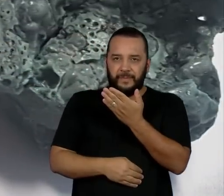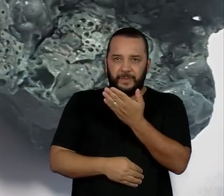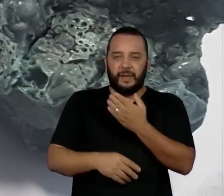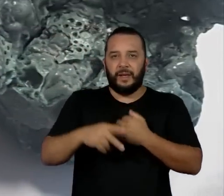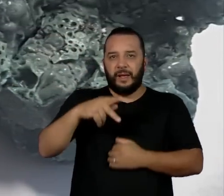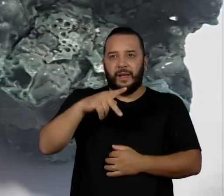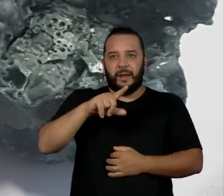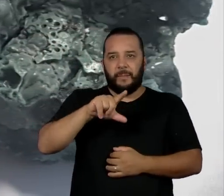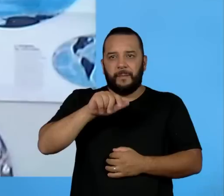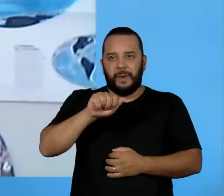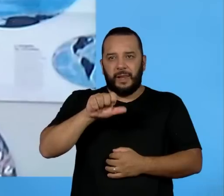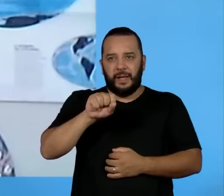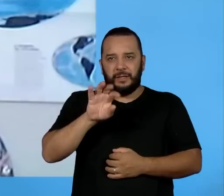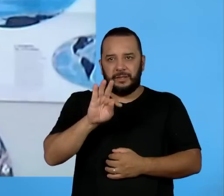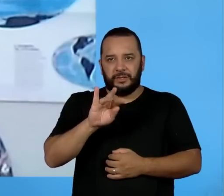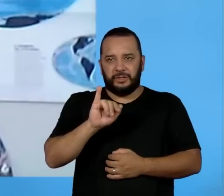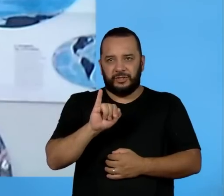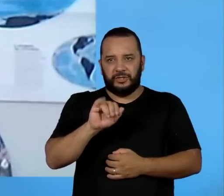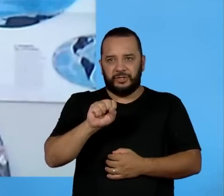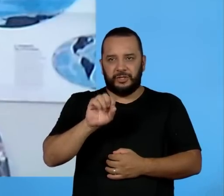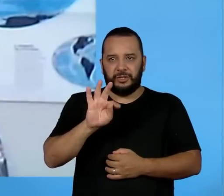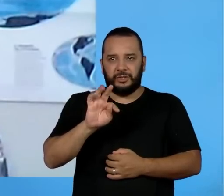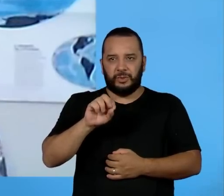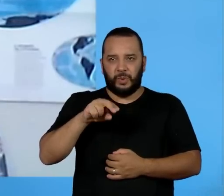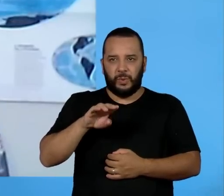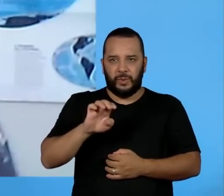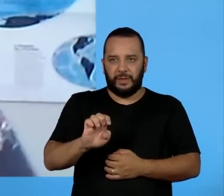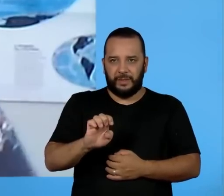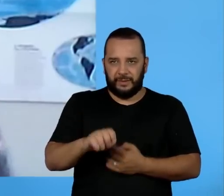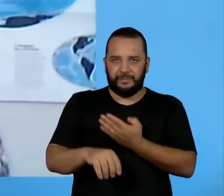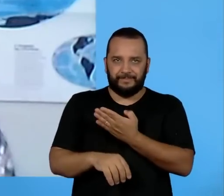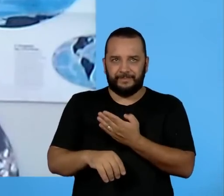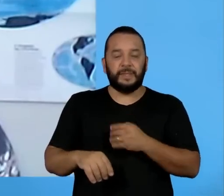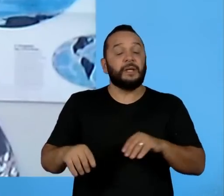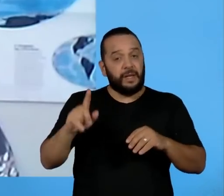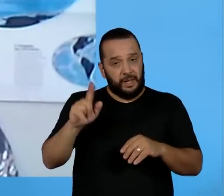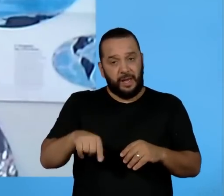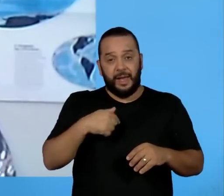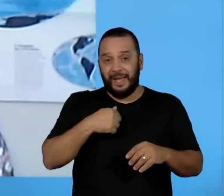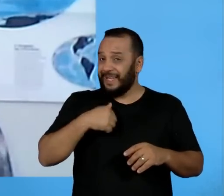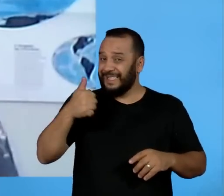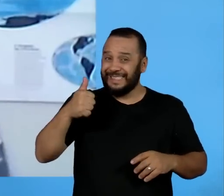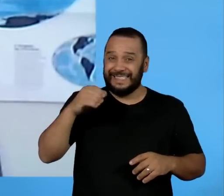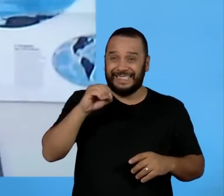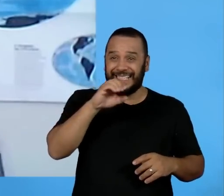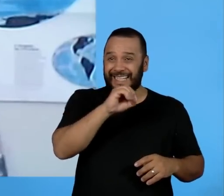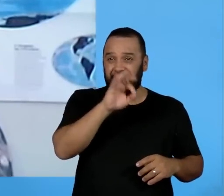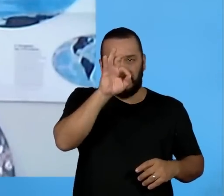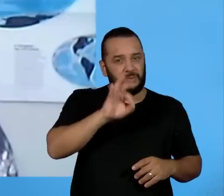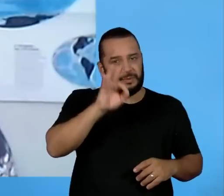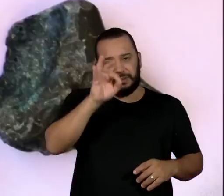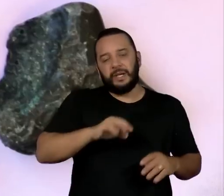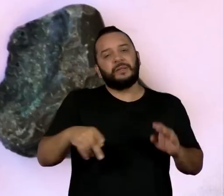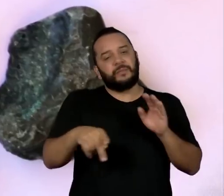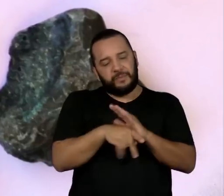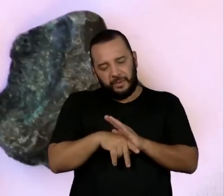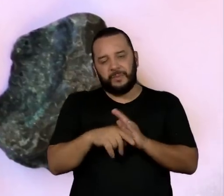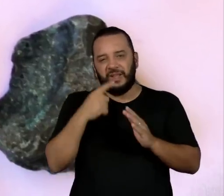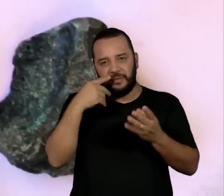Plastistone. Já é uma composição quase 100% de plástico, quase uma composição pura.